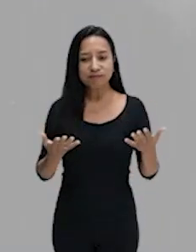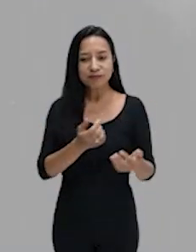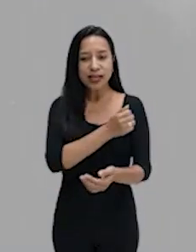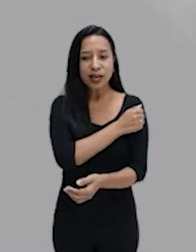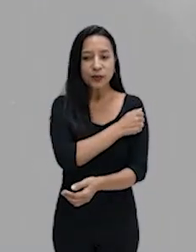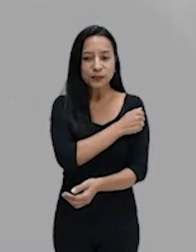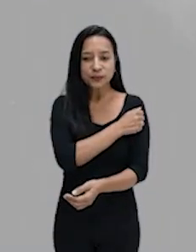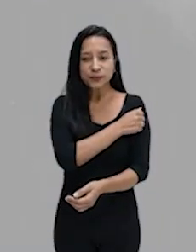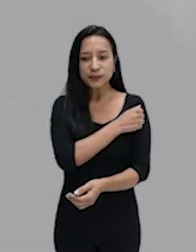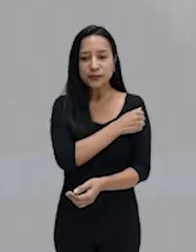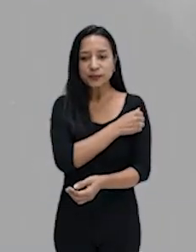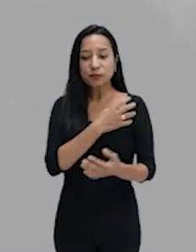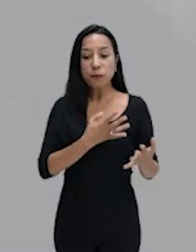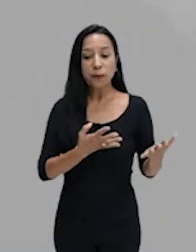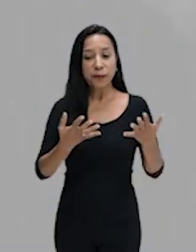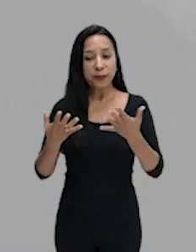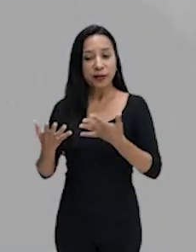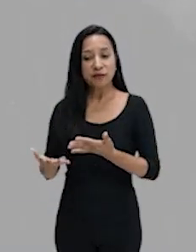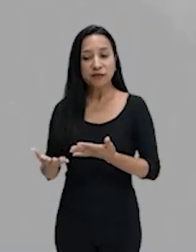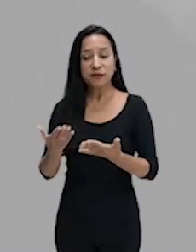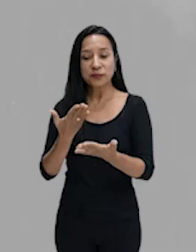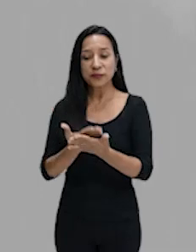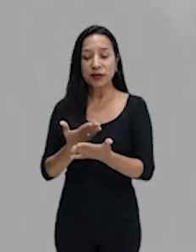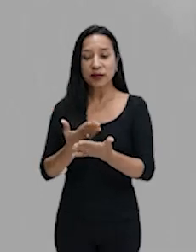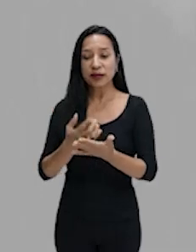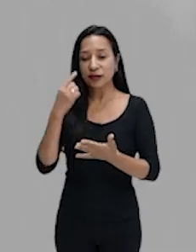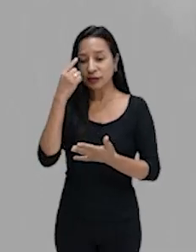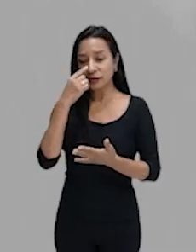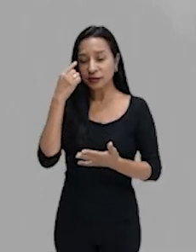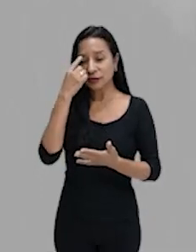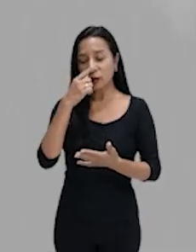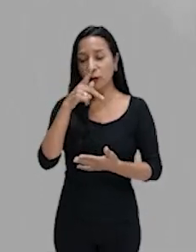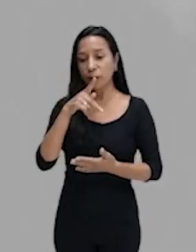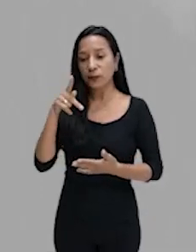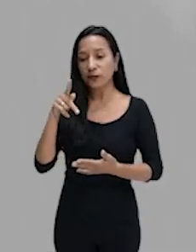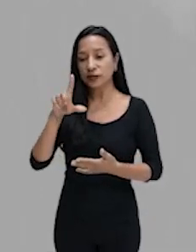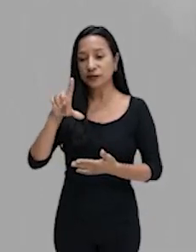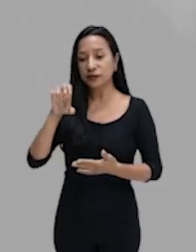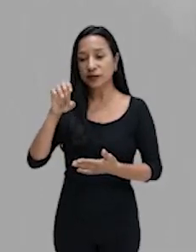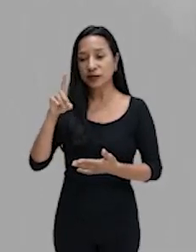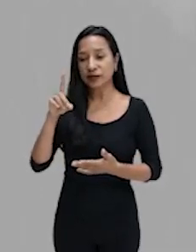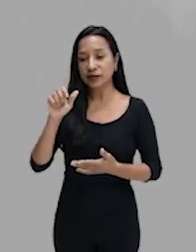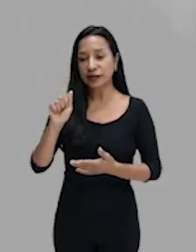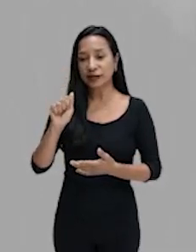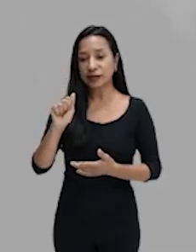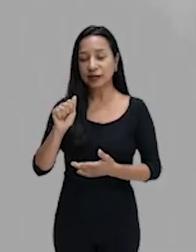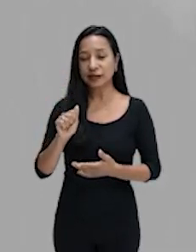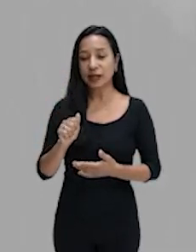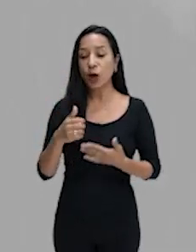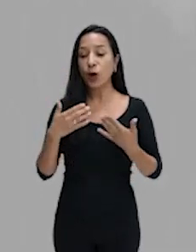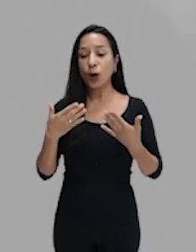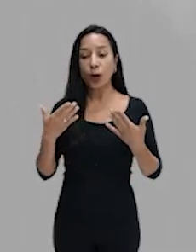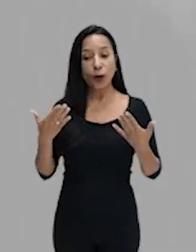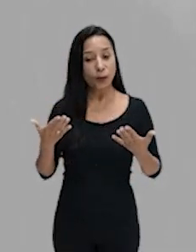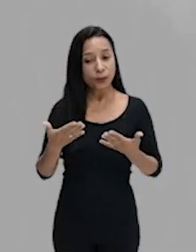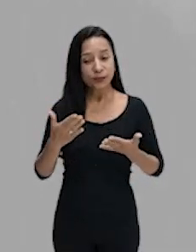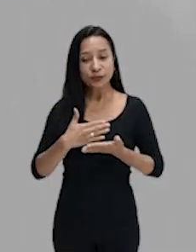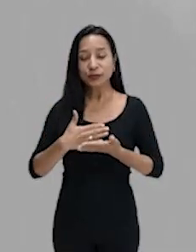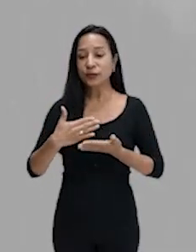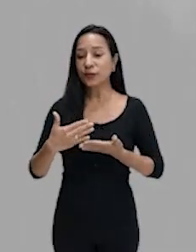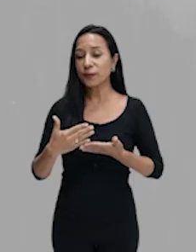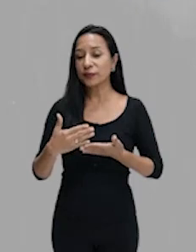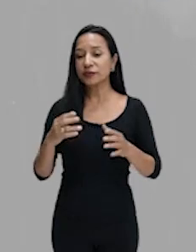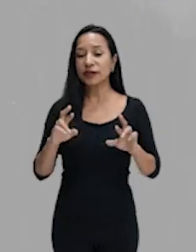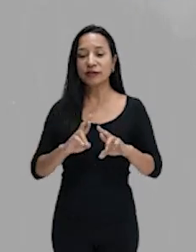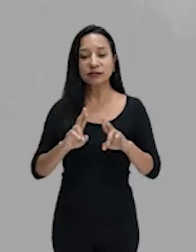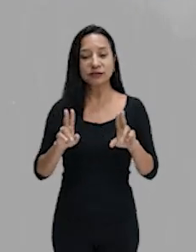Olá, ticos e ticas, bem-vindos à classe de espanhol, professora Leda Jânia aqui na área, e hoje eu vou começar diferente. Geralmente eu começo convidando vocês